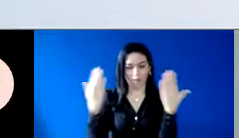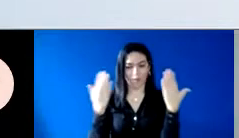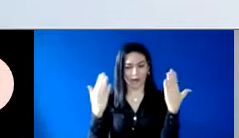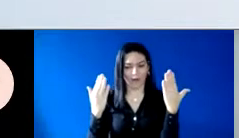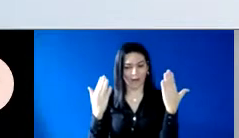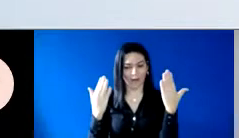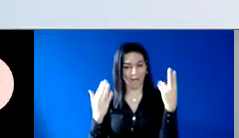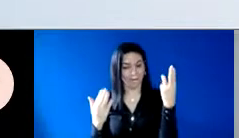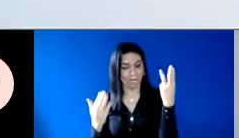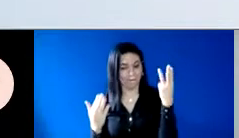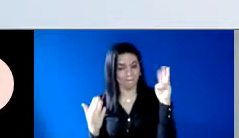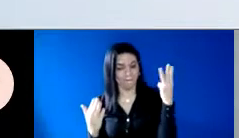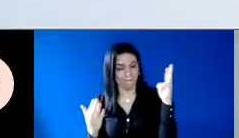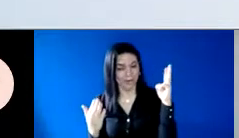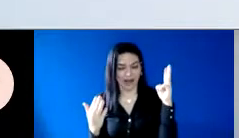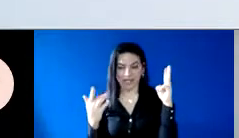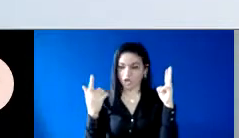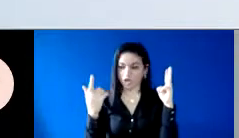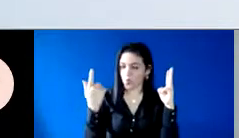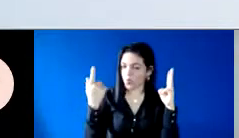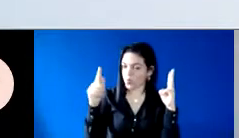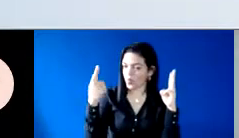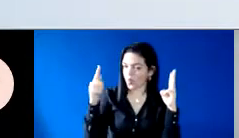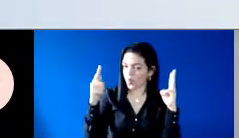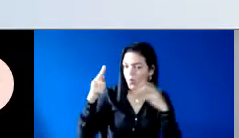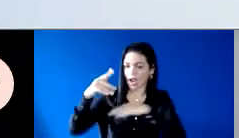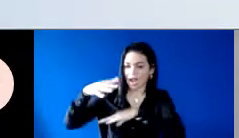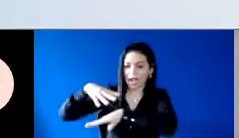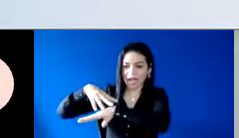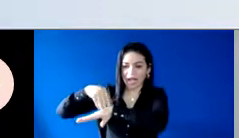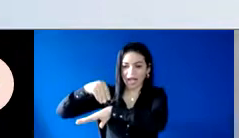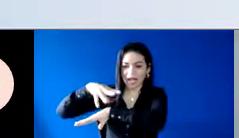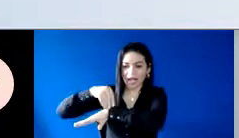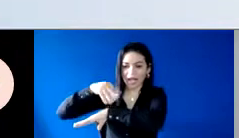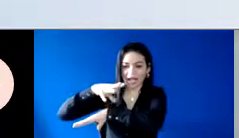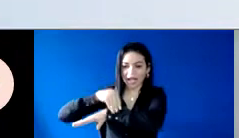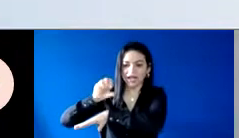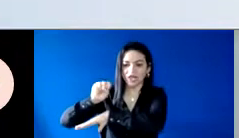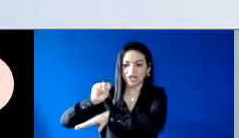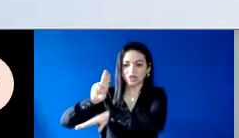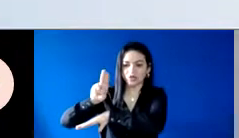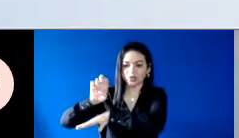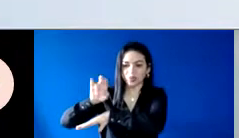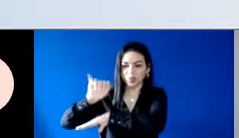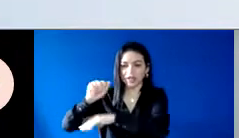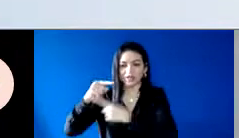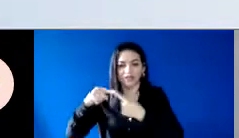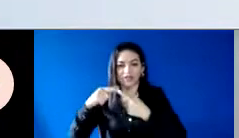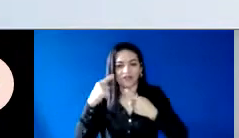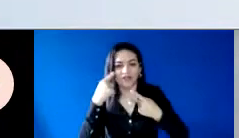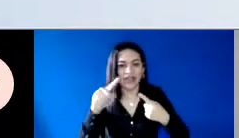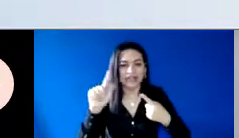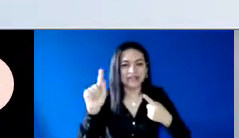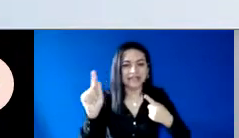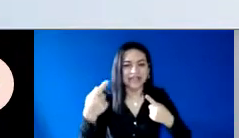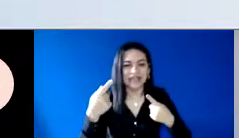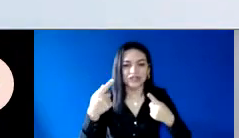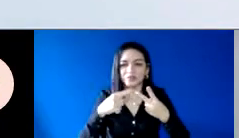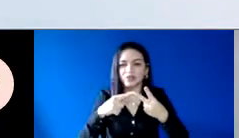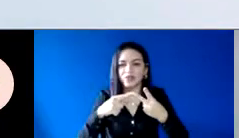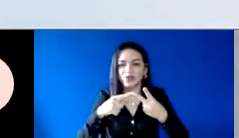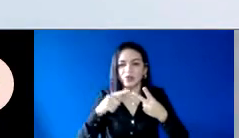Suécia. O Maranhão tem uma população de 7 milhões de habitantes, o Goiás tem uma população de 7 milhões de habitantes e a Suécia tem uma população de 10